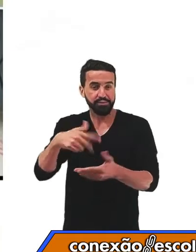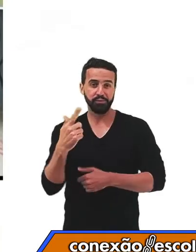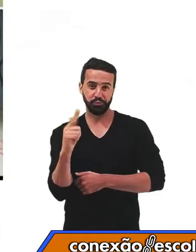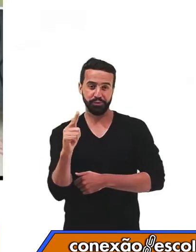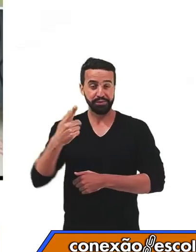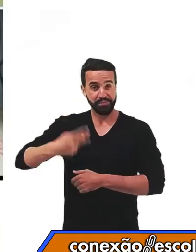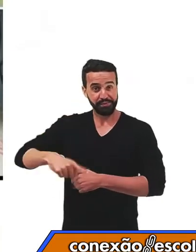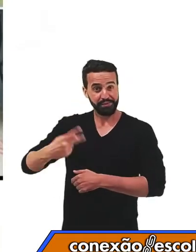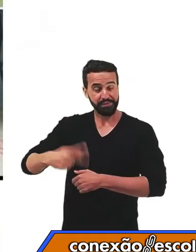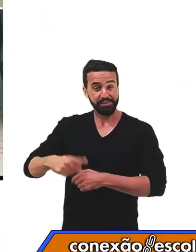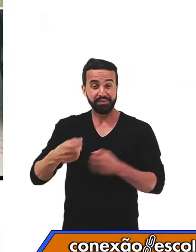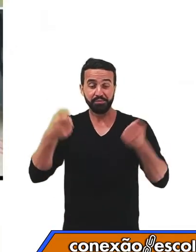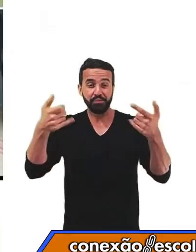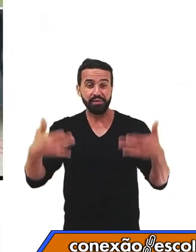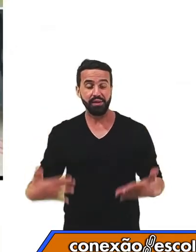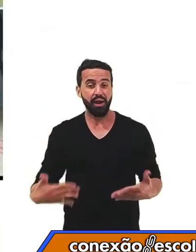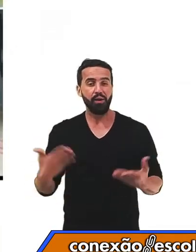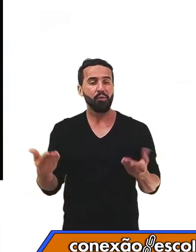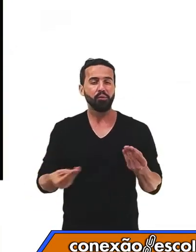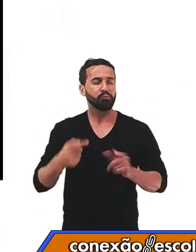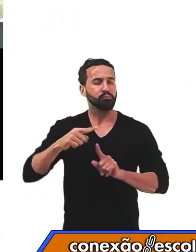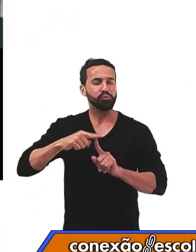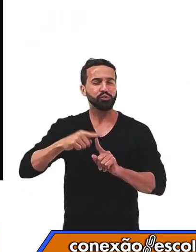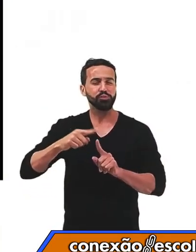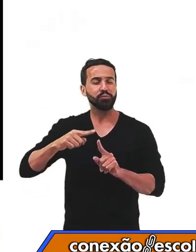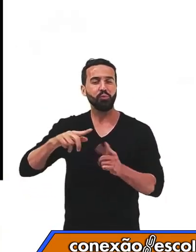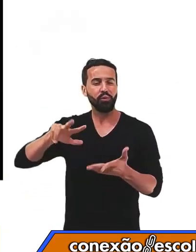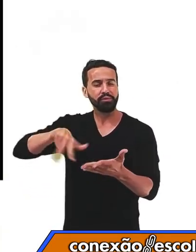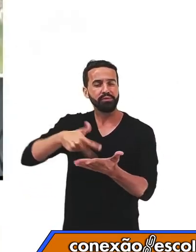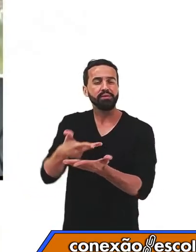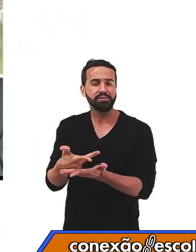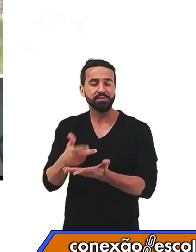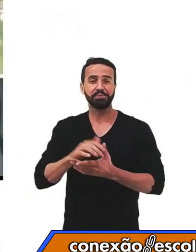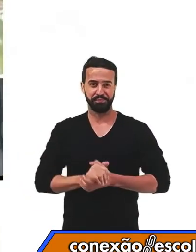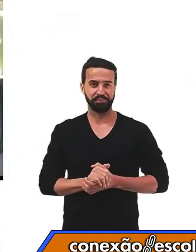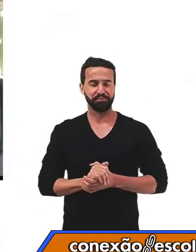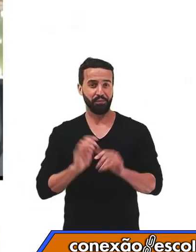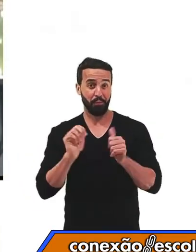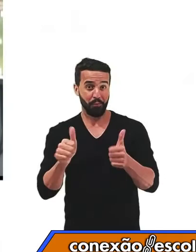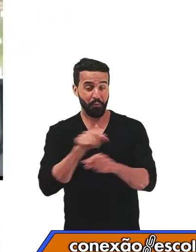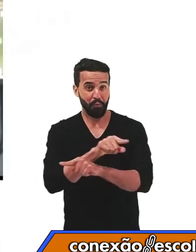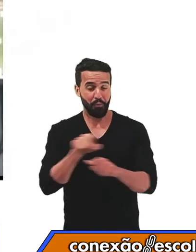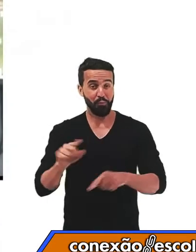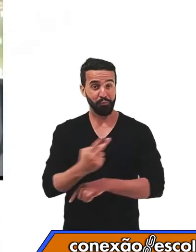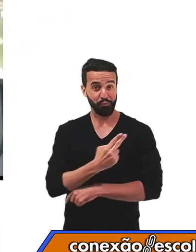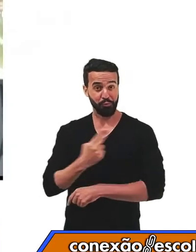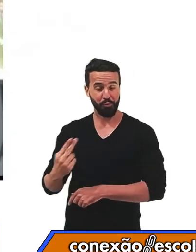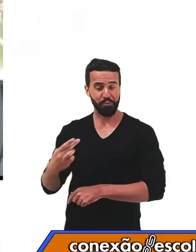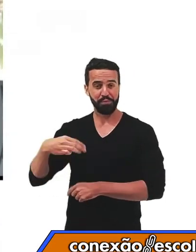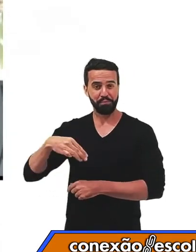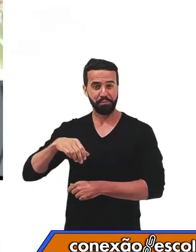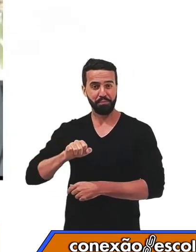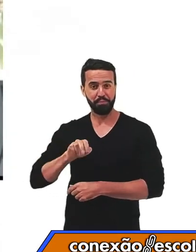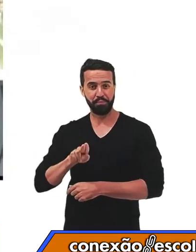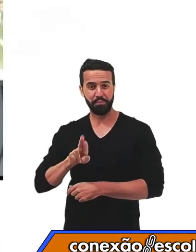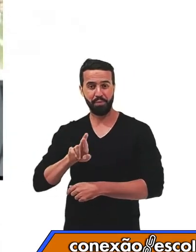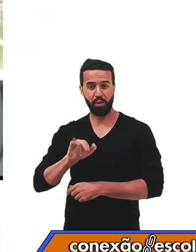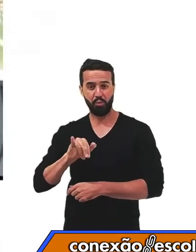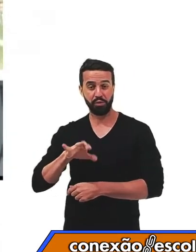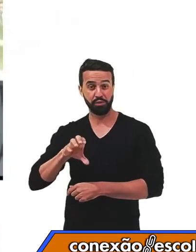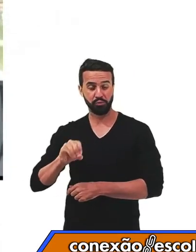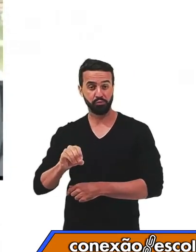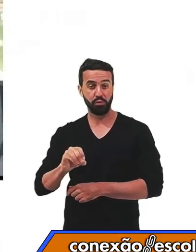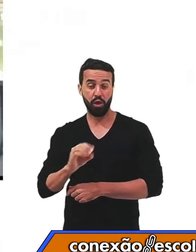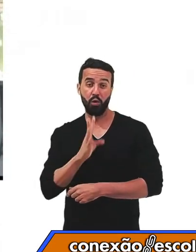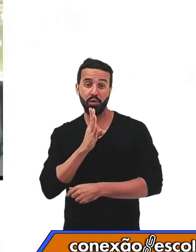gente sobre essa modalidade de dança. Vamos lá? Salve, galera! Aqui quem fala é o Maurício, mais conhecido